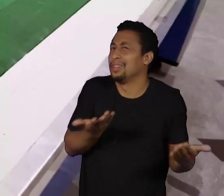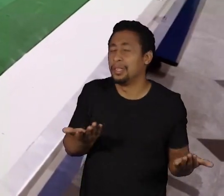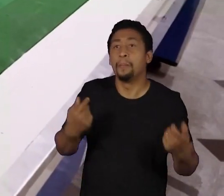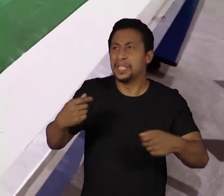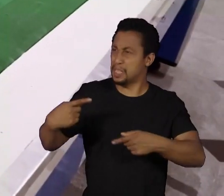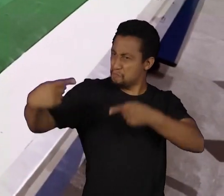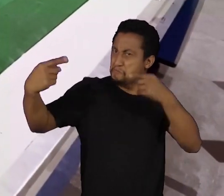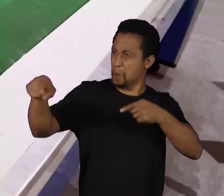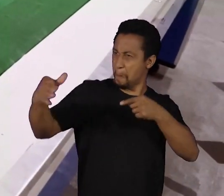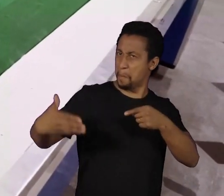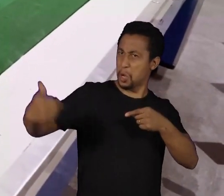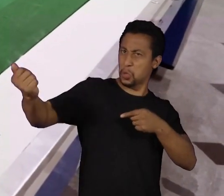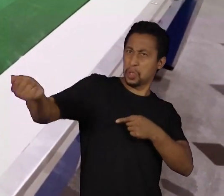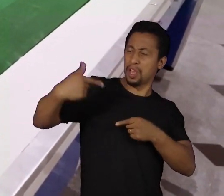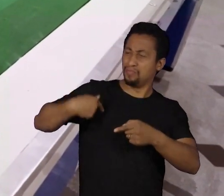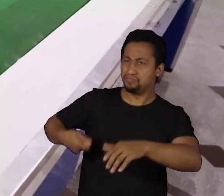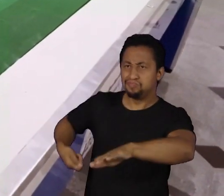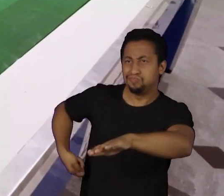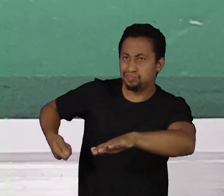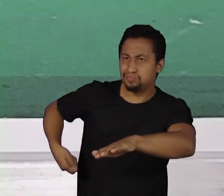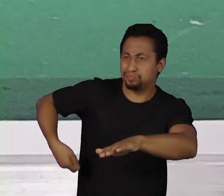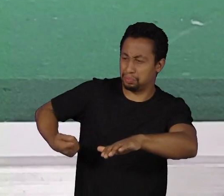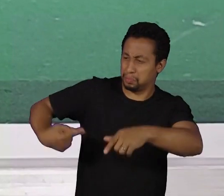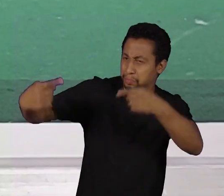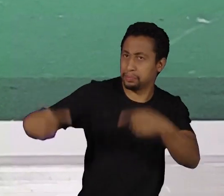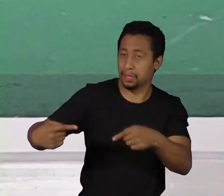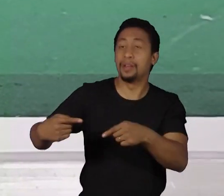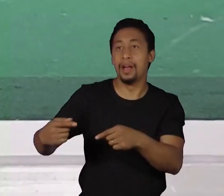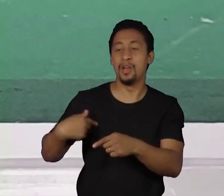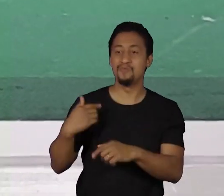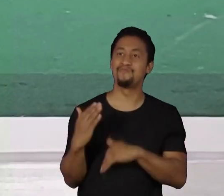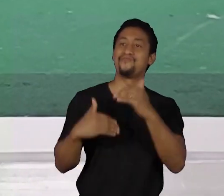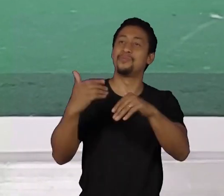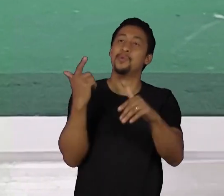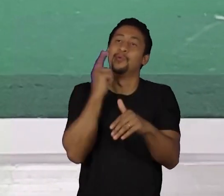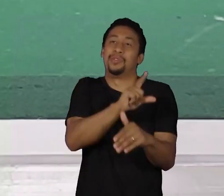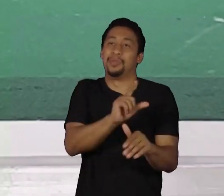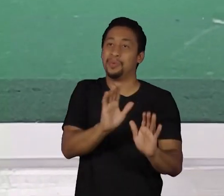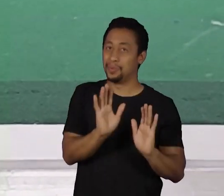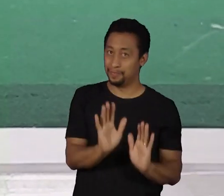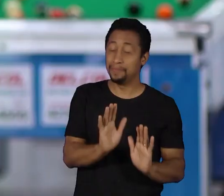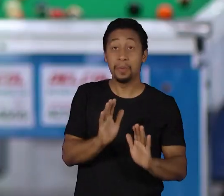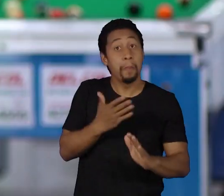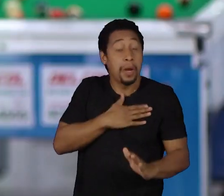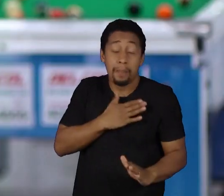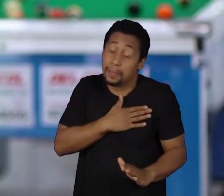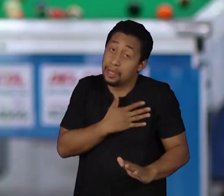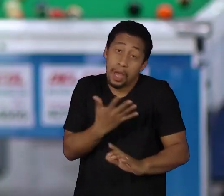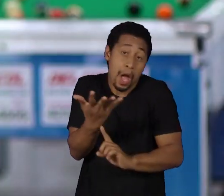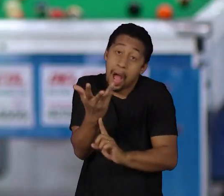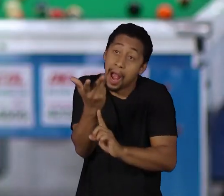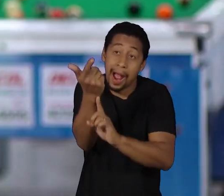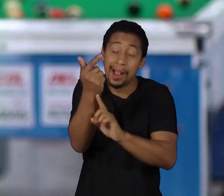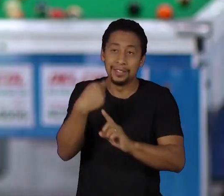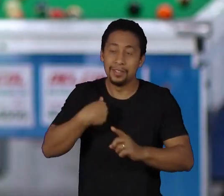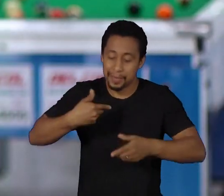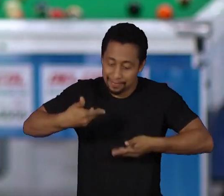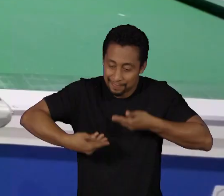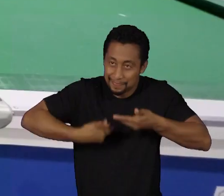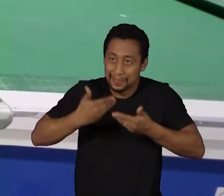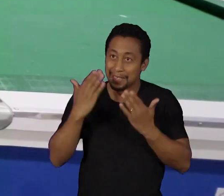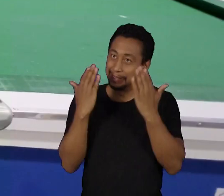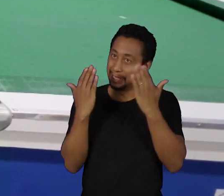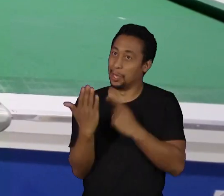jogadores melhor do que você, viu? E ver aquilo, aquele espetáculo, show. Sinuca é, pra mim é uma arte e uma terapia, viu,